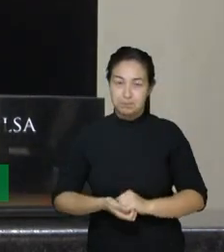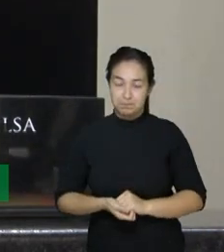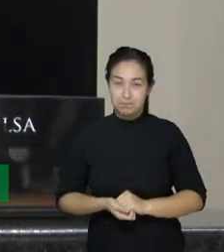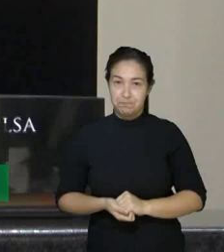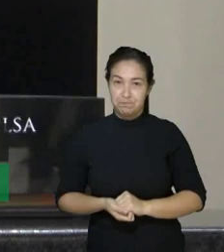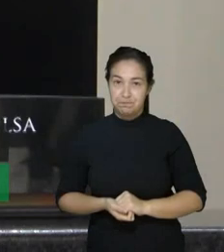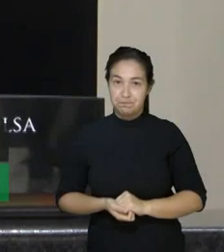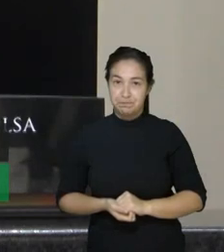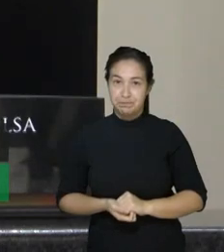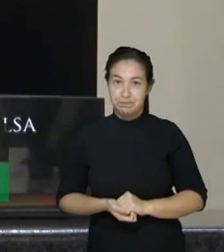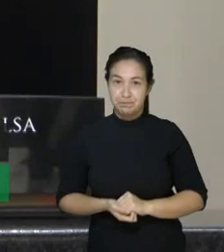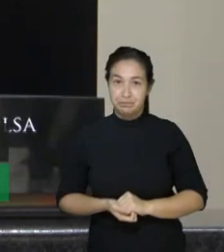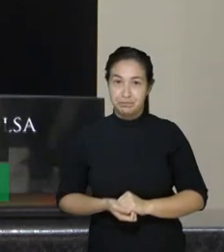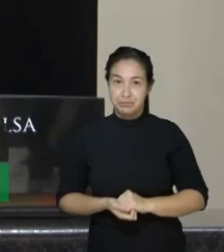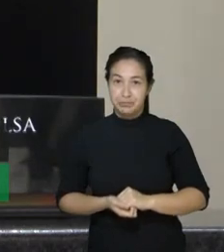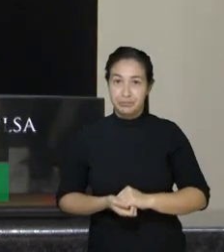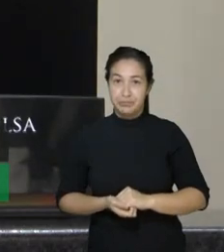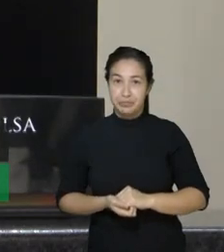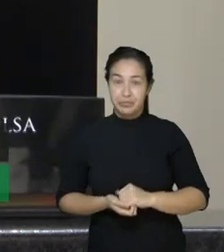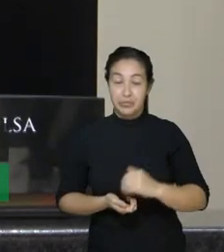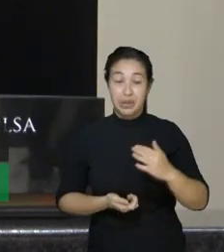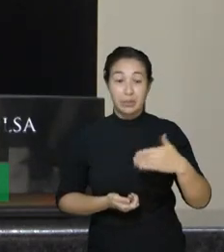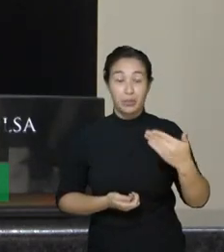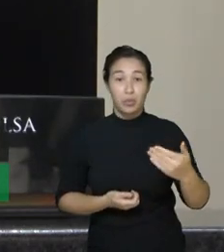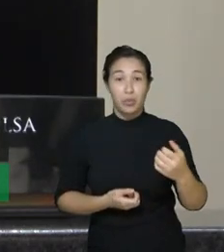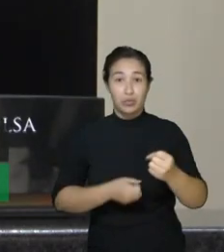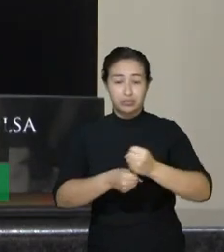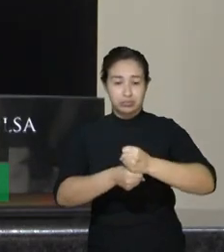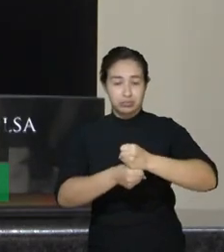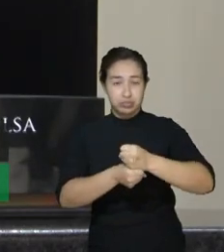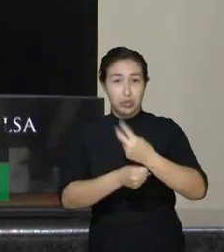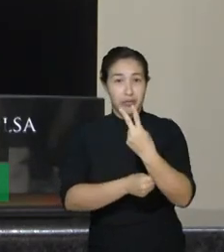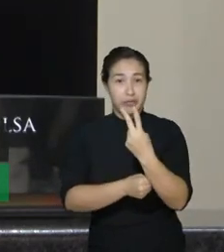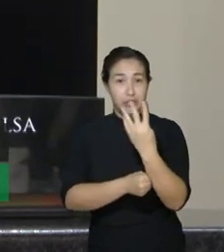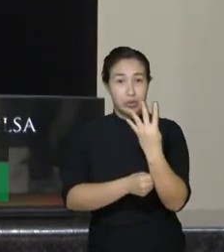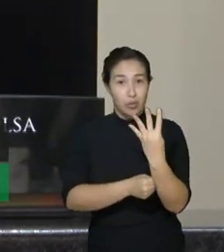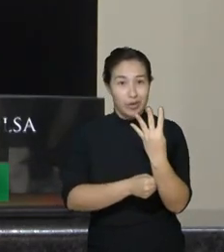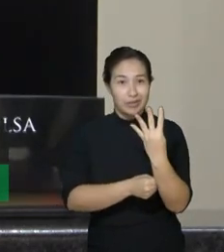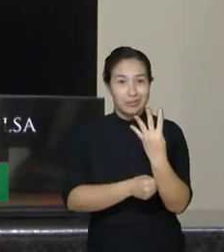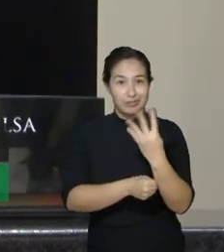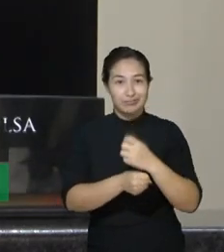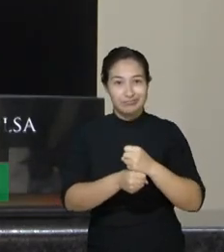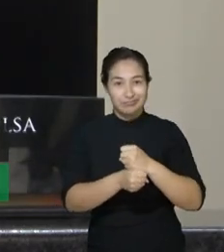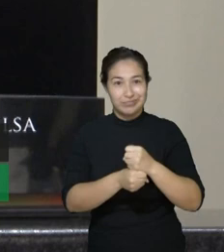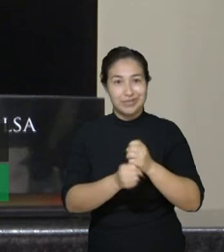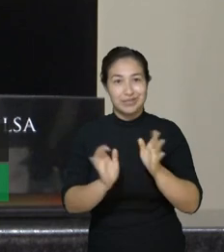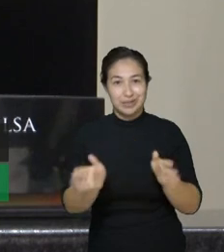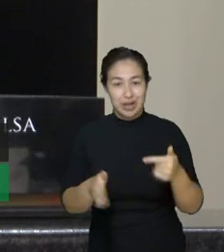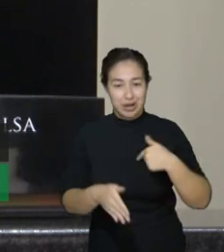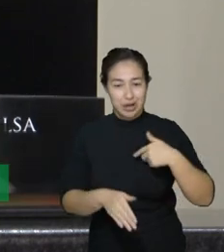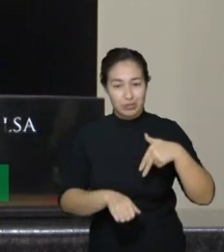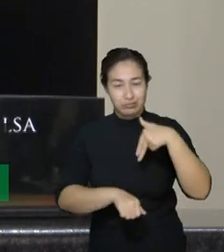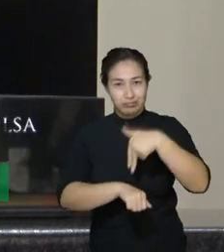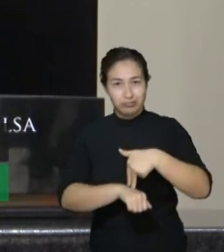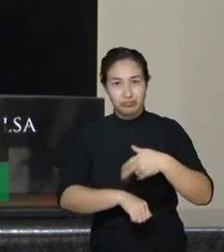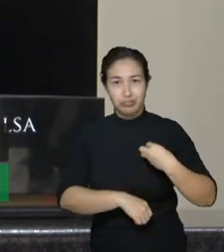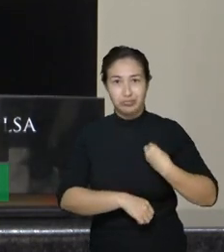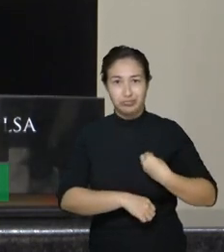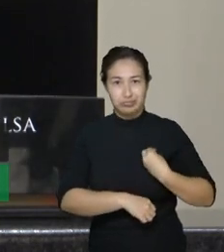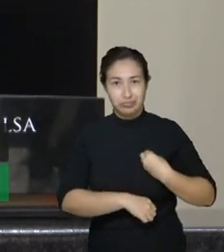Depois de 24 anos que eu estou aqui, senhores deputados, senhoras